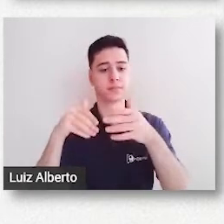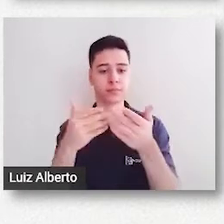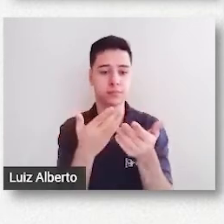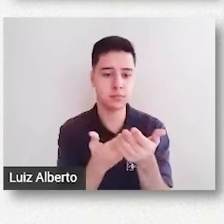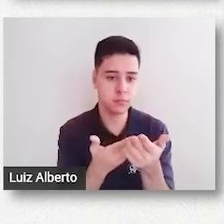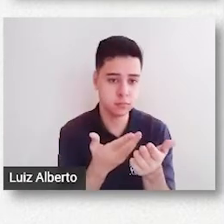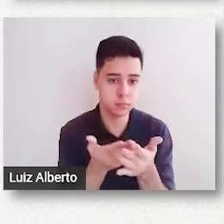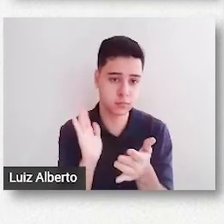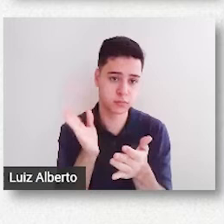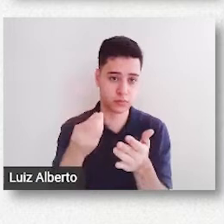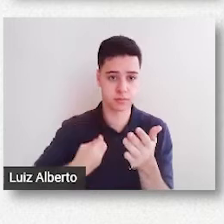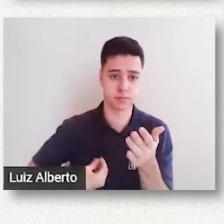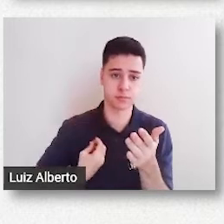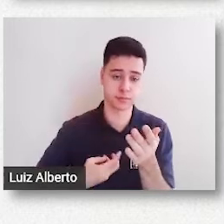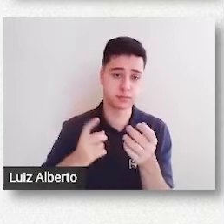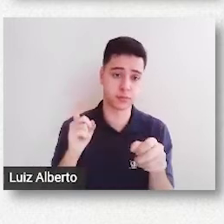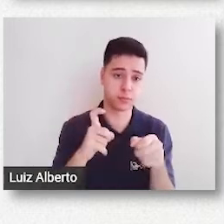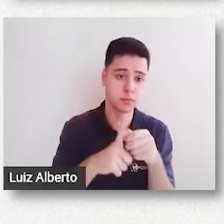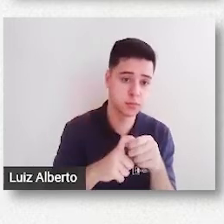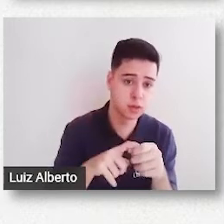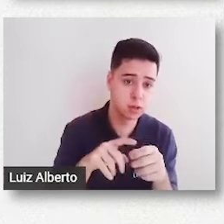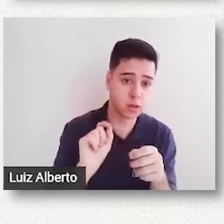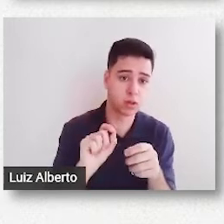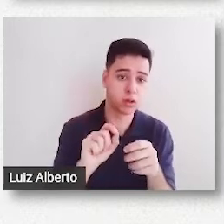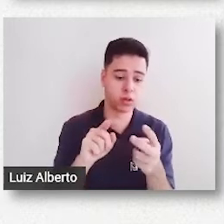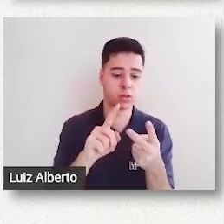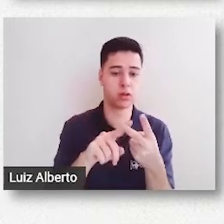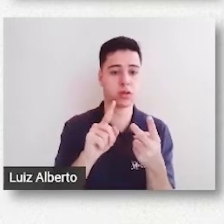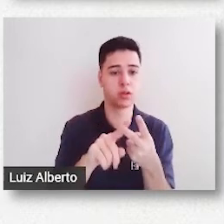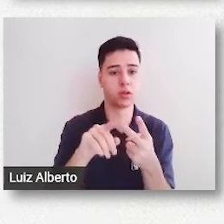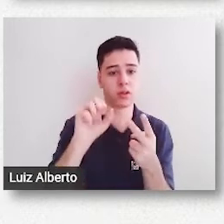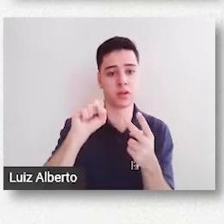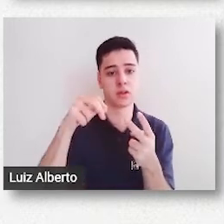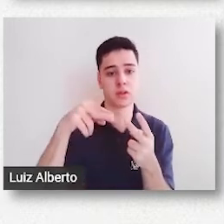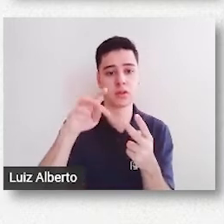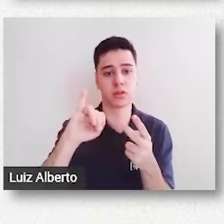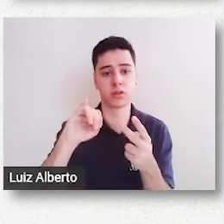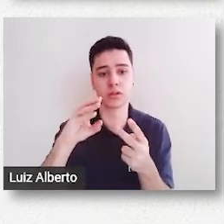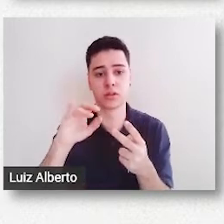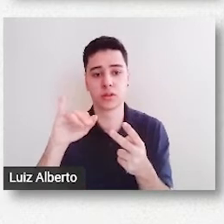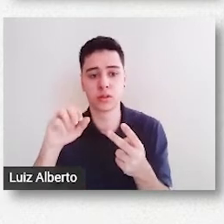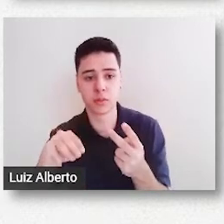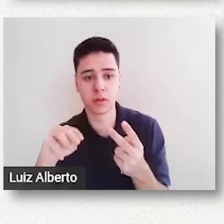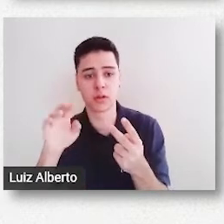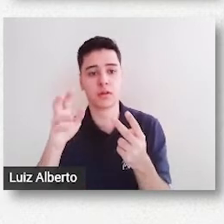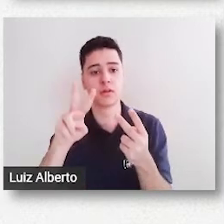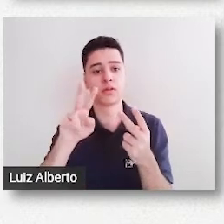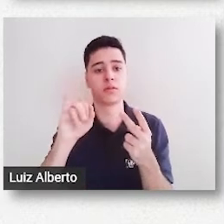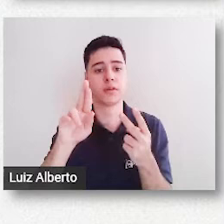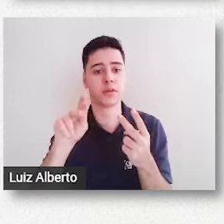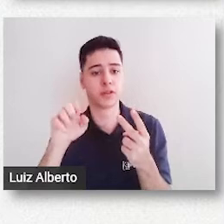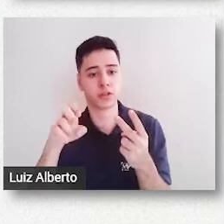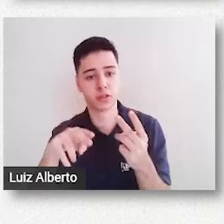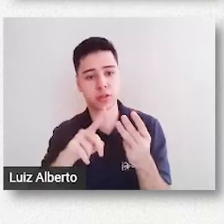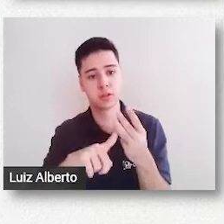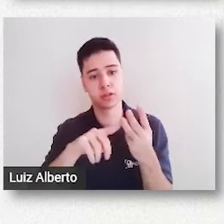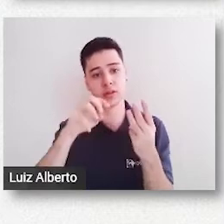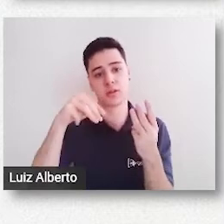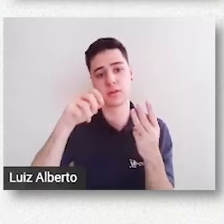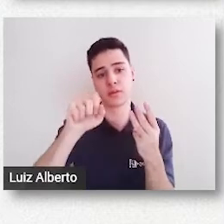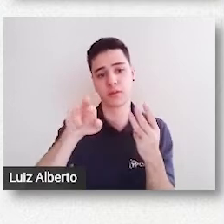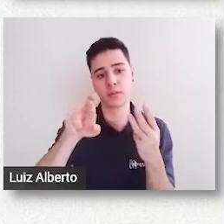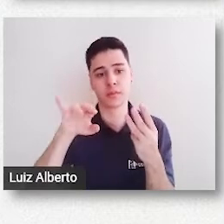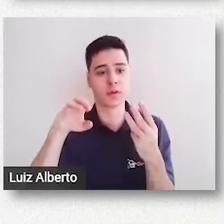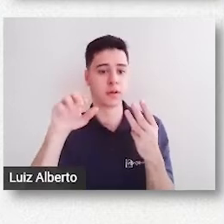estariam também ligados ao Evangelho da Natividade da Santíssima Virgem e ao livro da Natividade da Santa Virgem Maria, a Infância